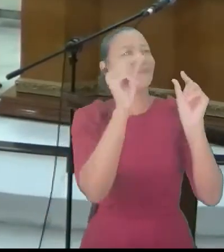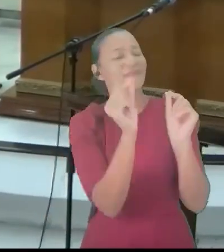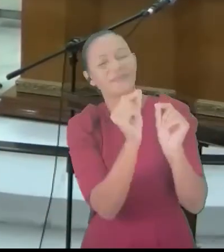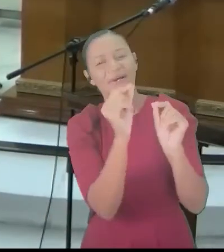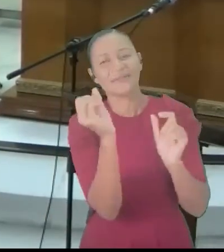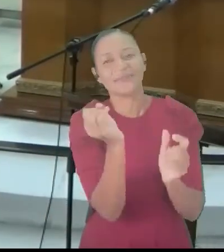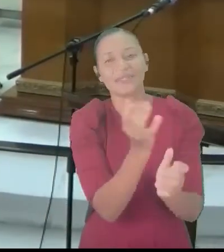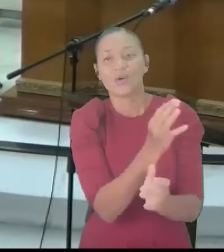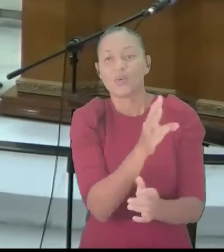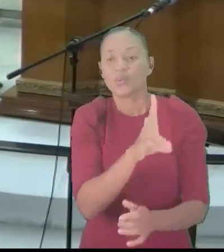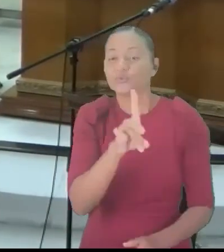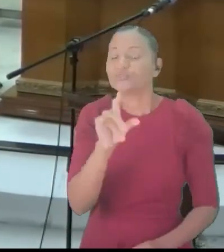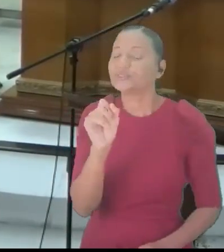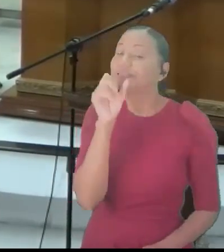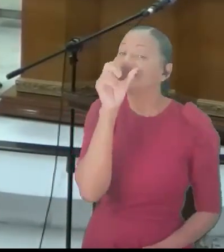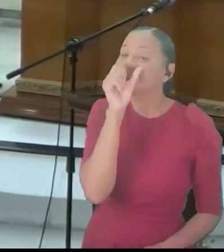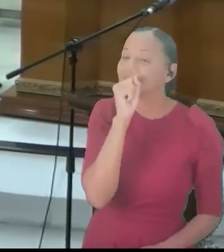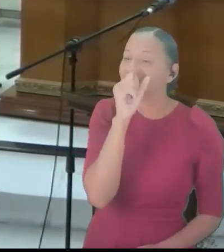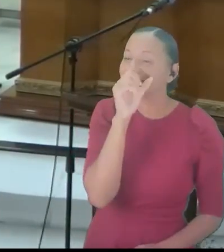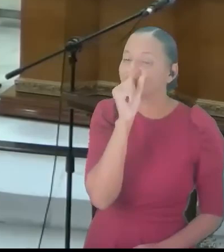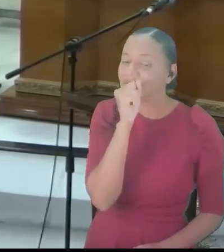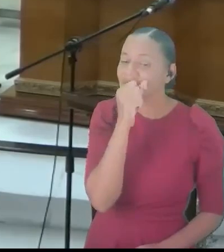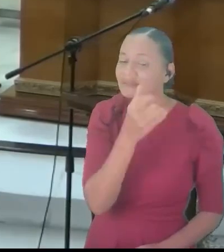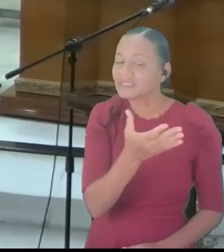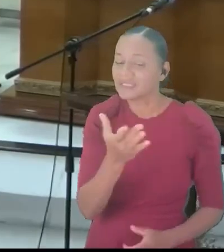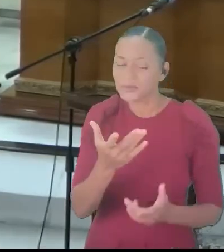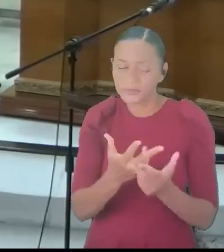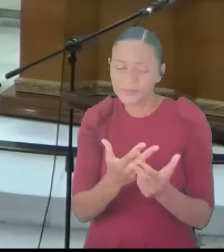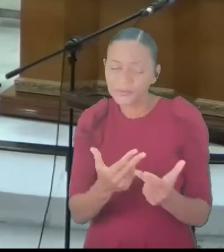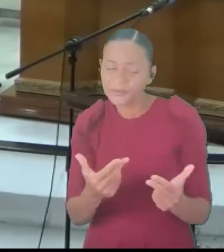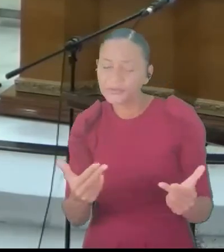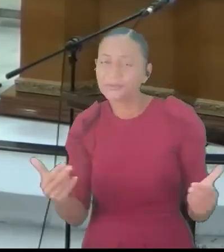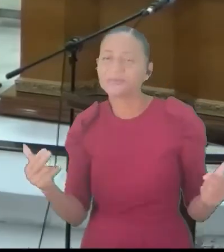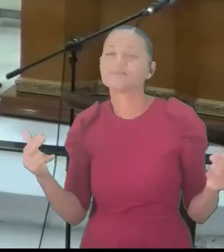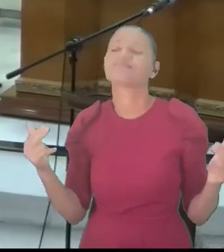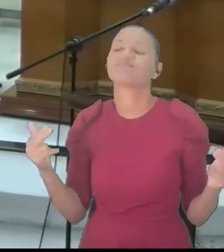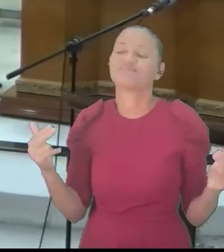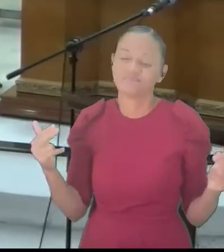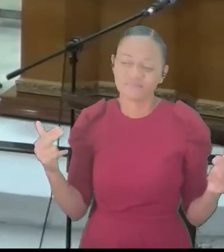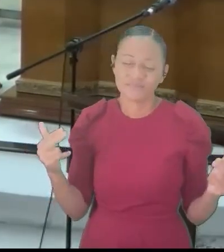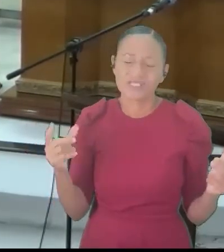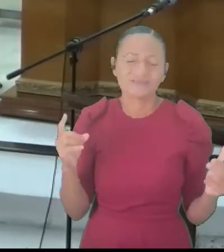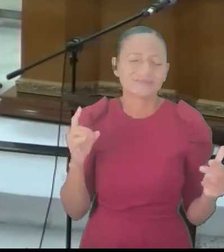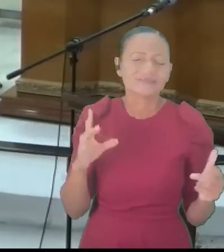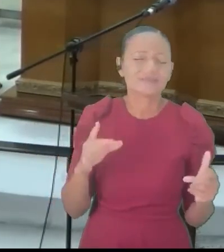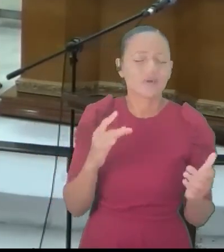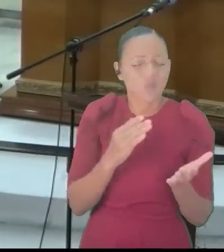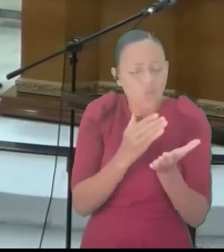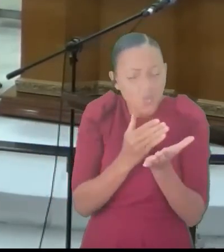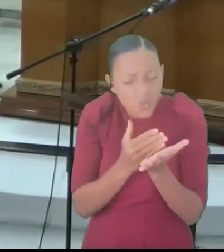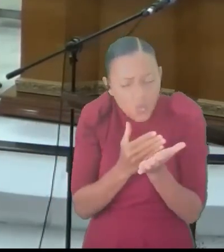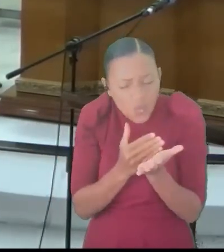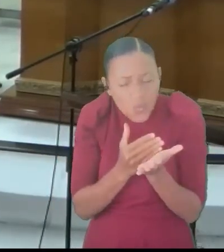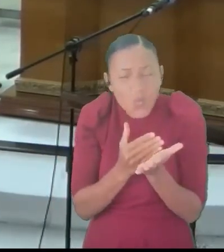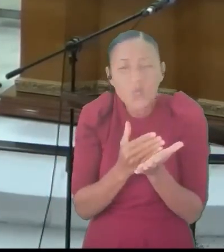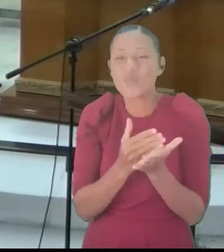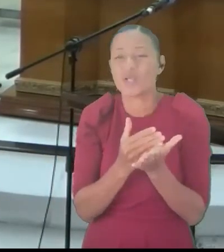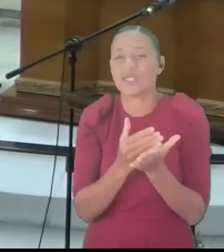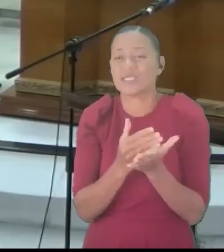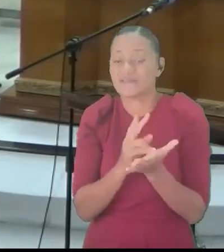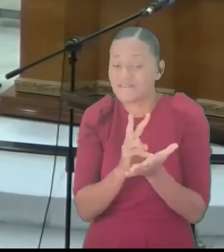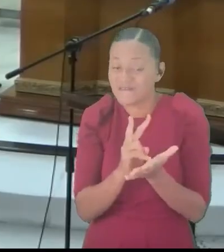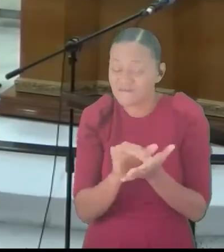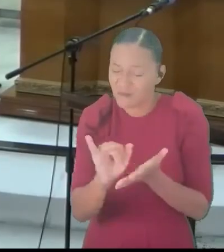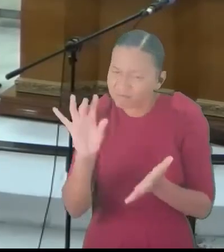dias de sábado. Estas coisas são sombras do que haveria